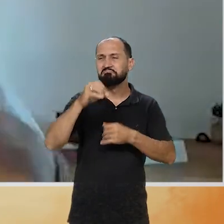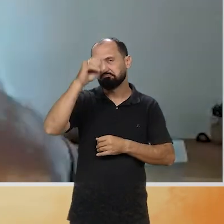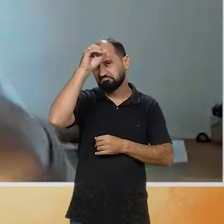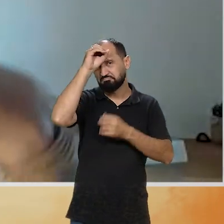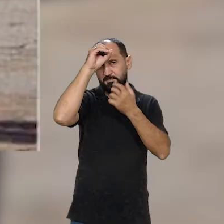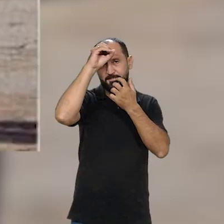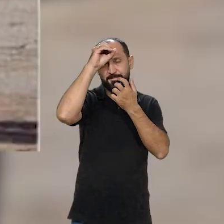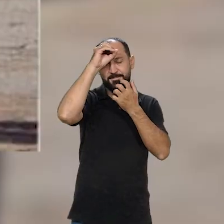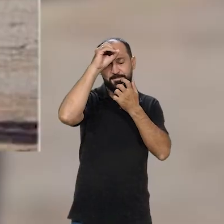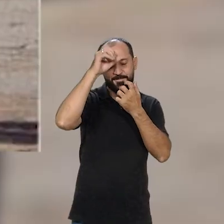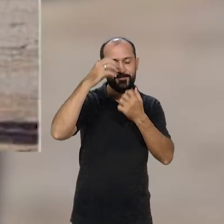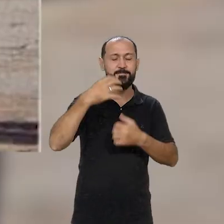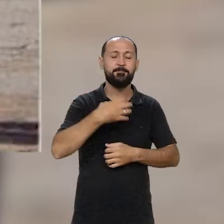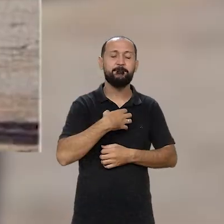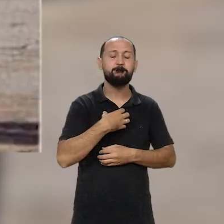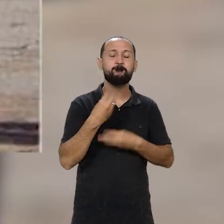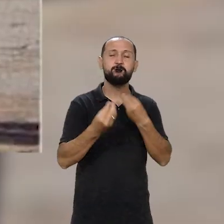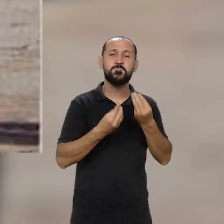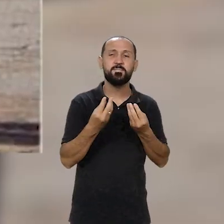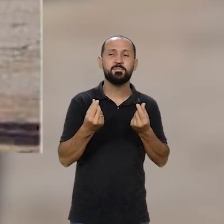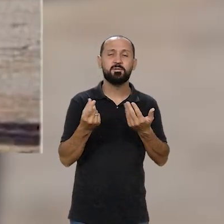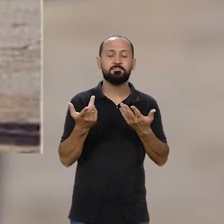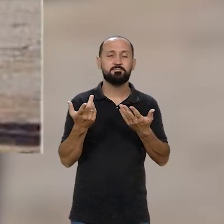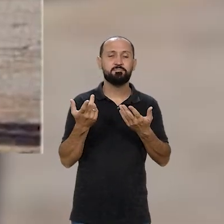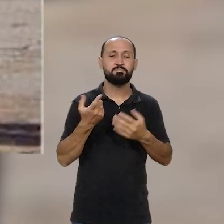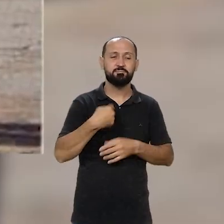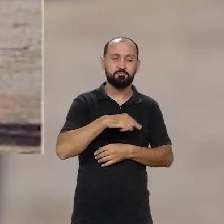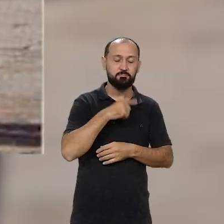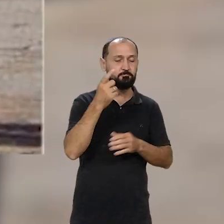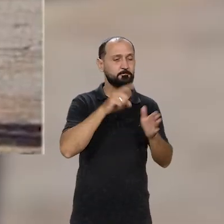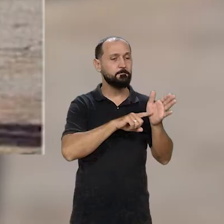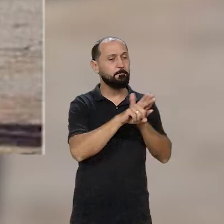notícia e nos tocava muito em relação